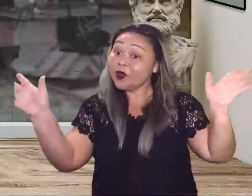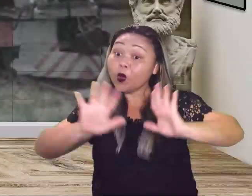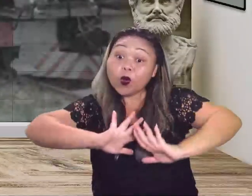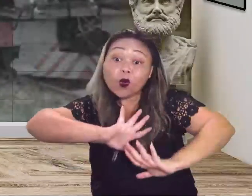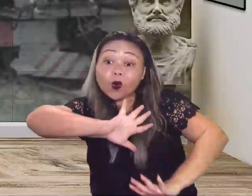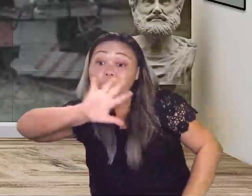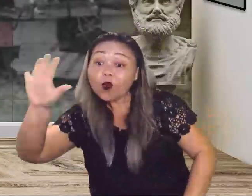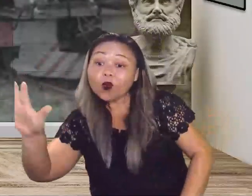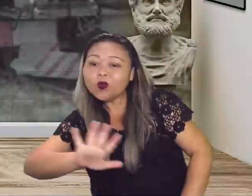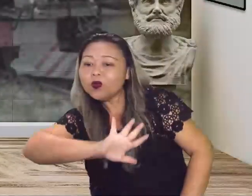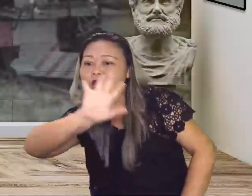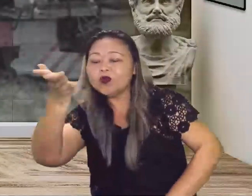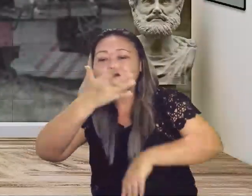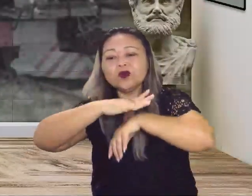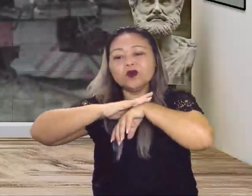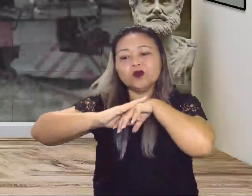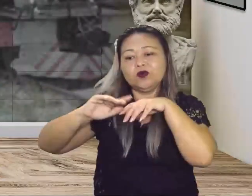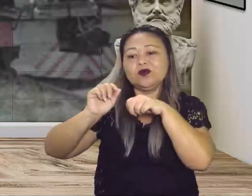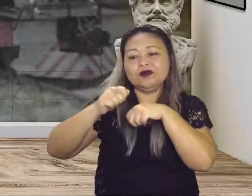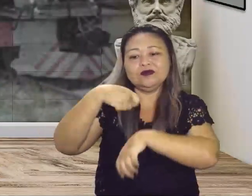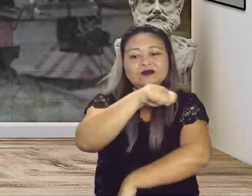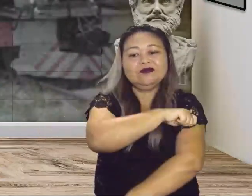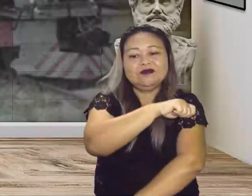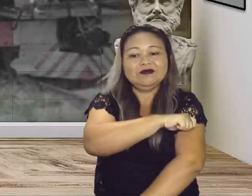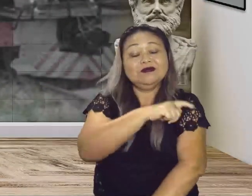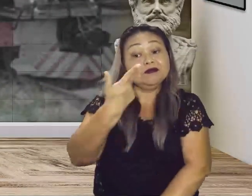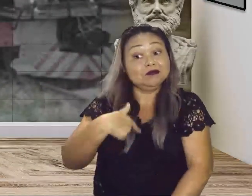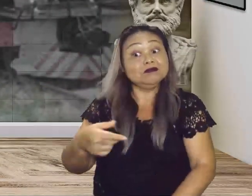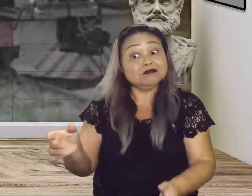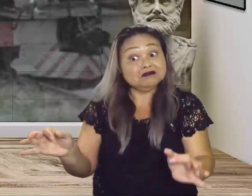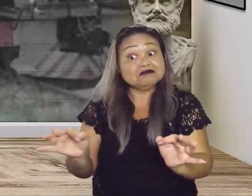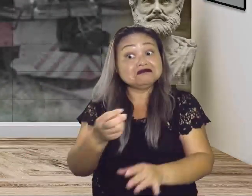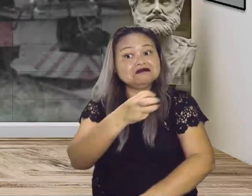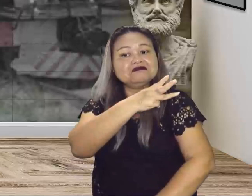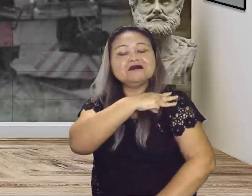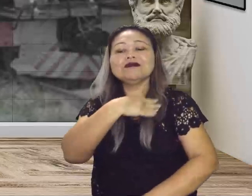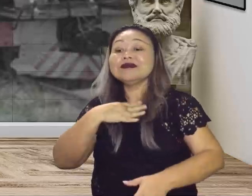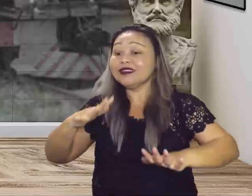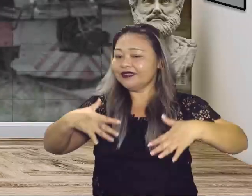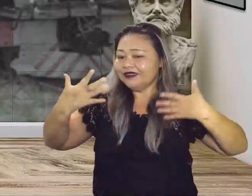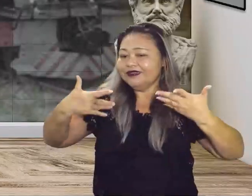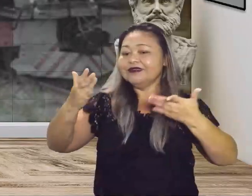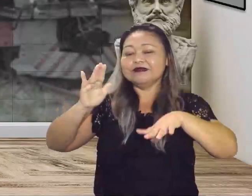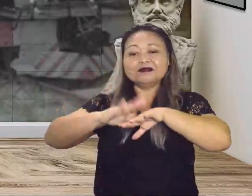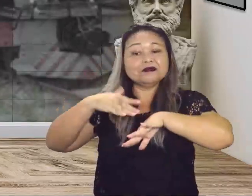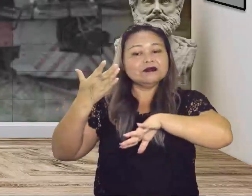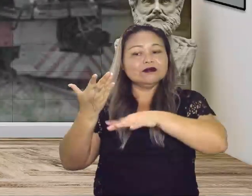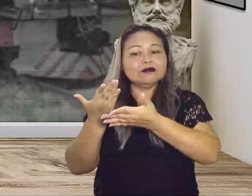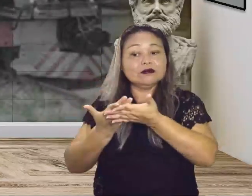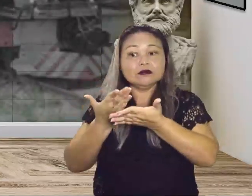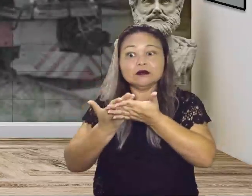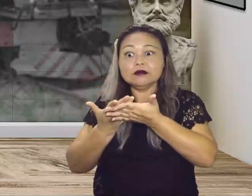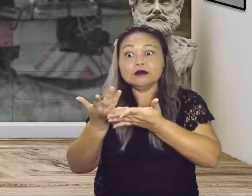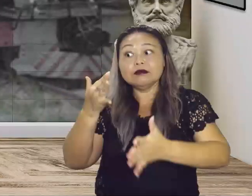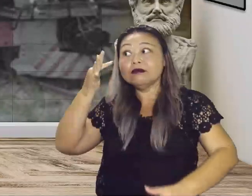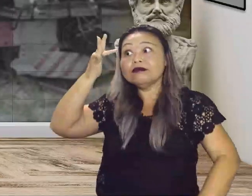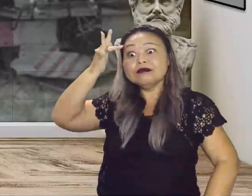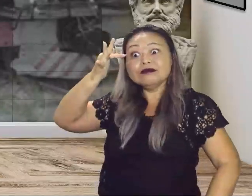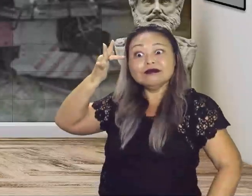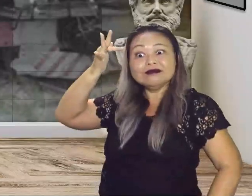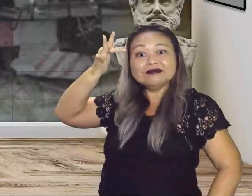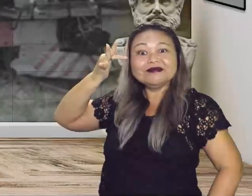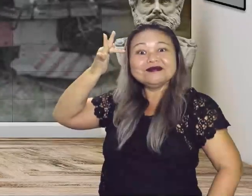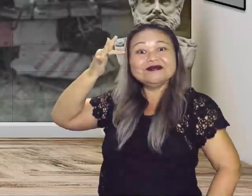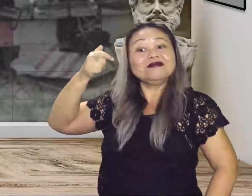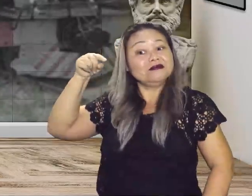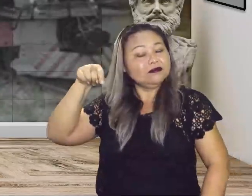Oi, oi, queridos estudantes do primeiro ano, ensino médio. É com muita alegria que estamos aqui para mais uma aula de